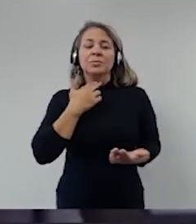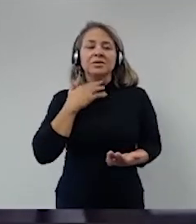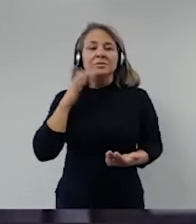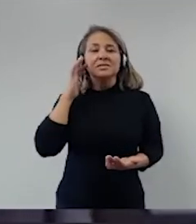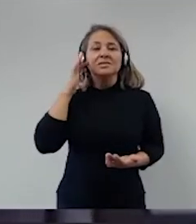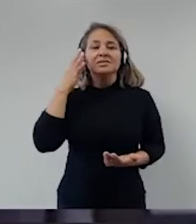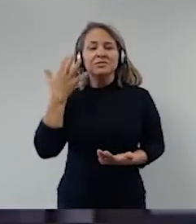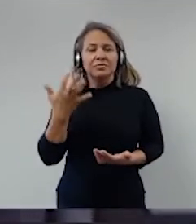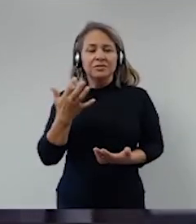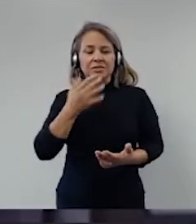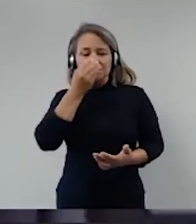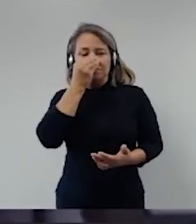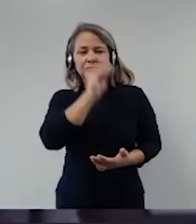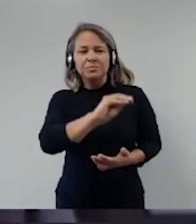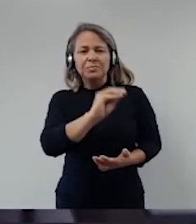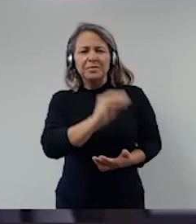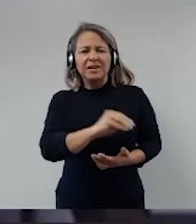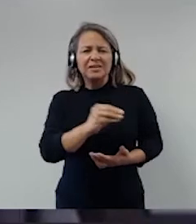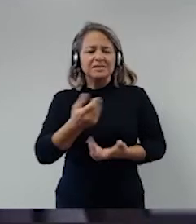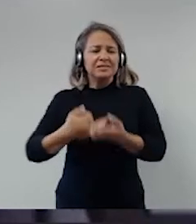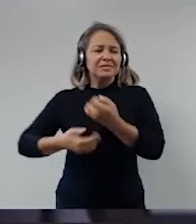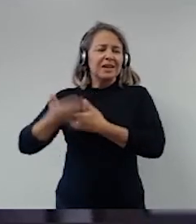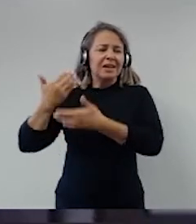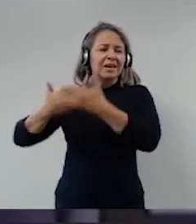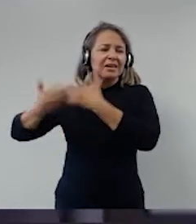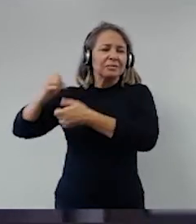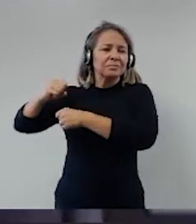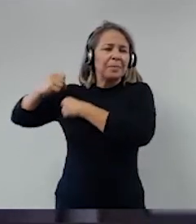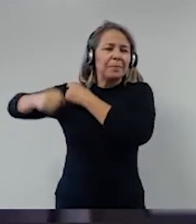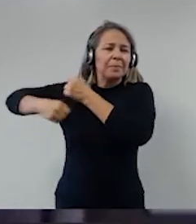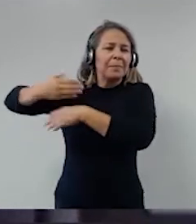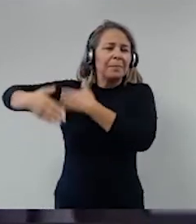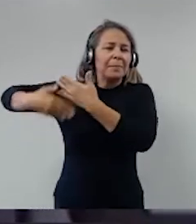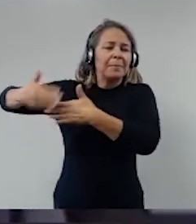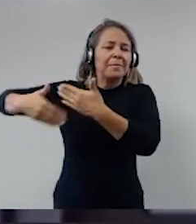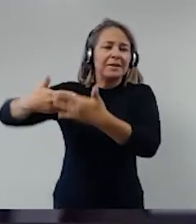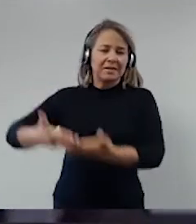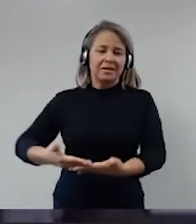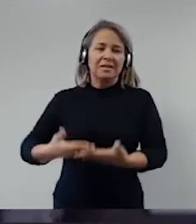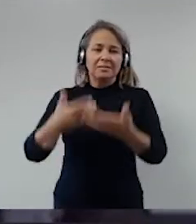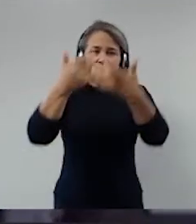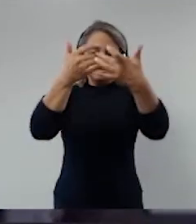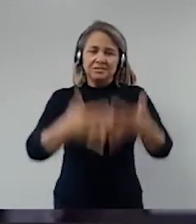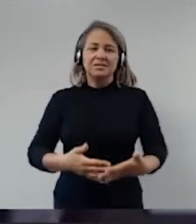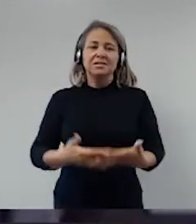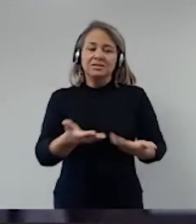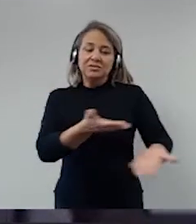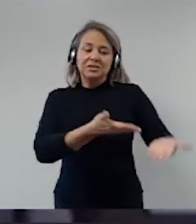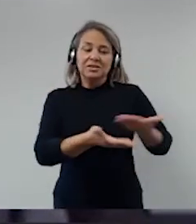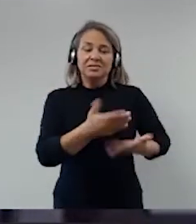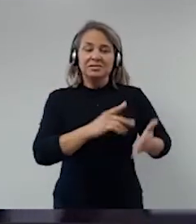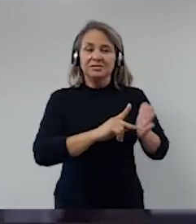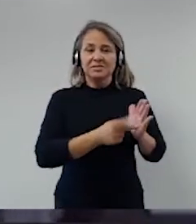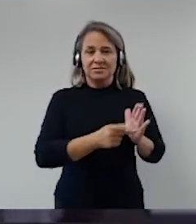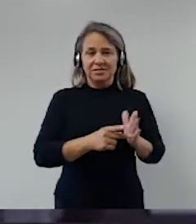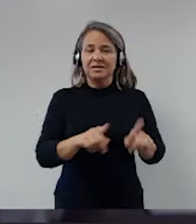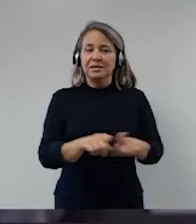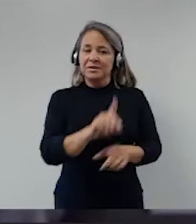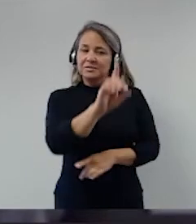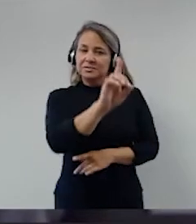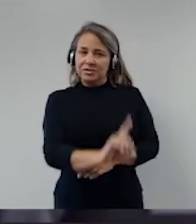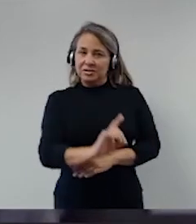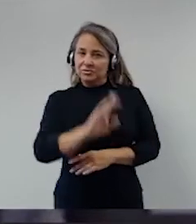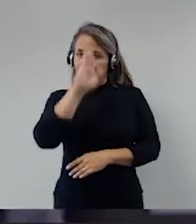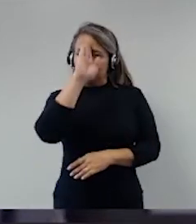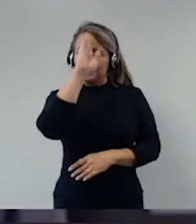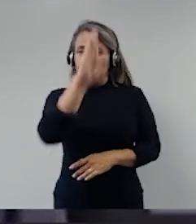que desprezem séculos de entendimentos sobre as relações sindicais, sobre os direitos